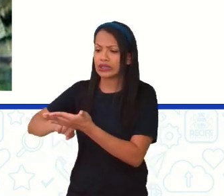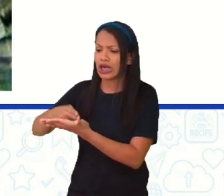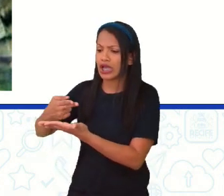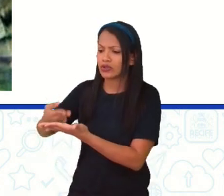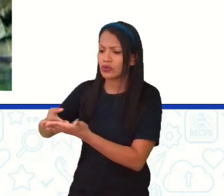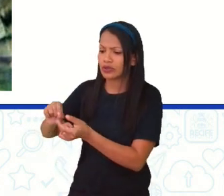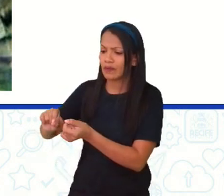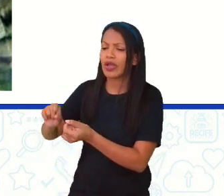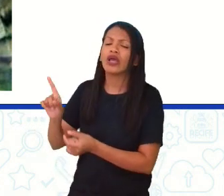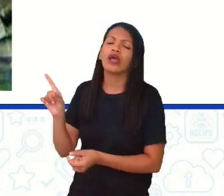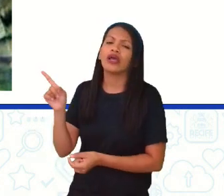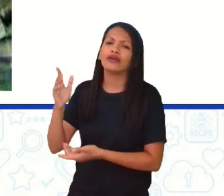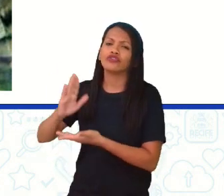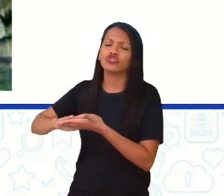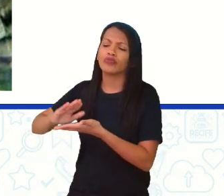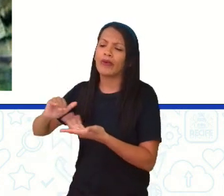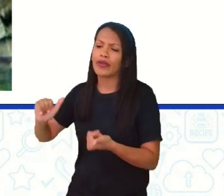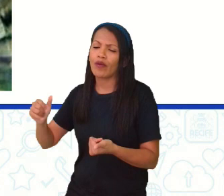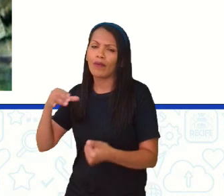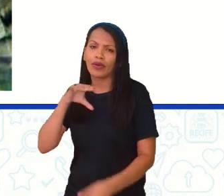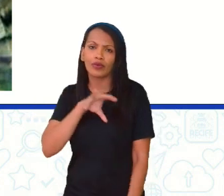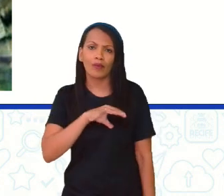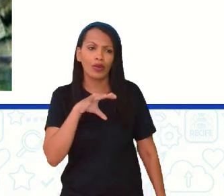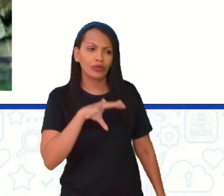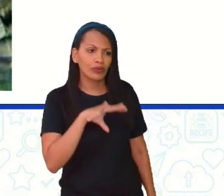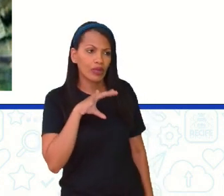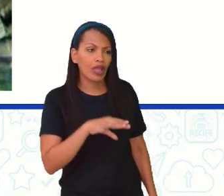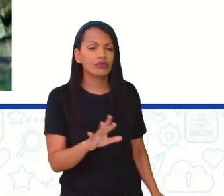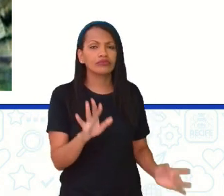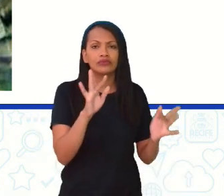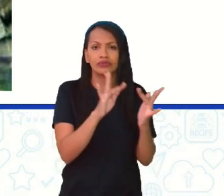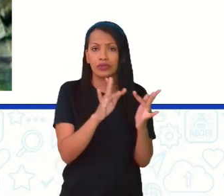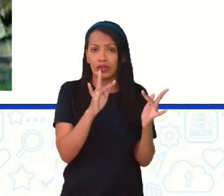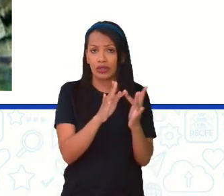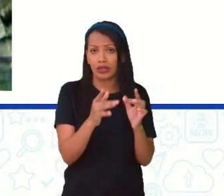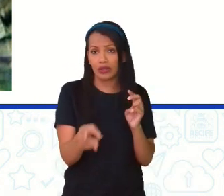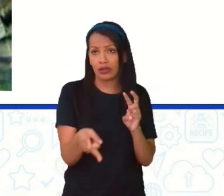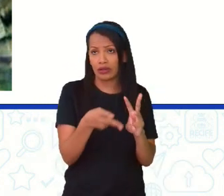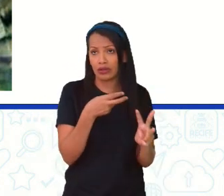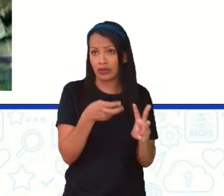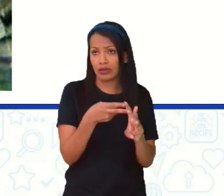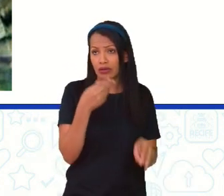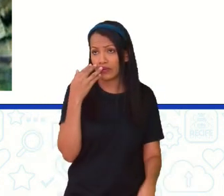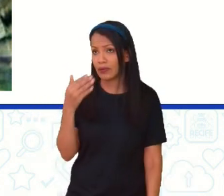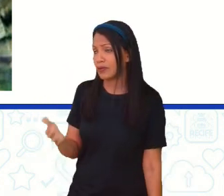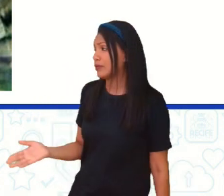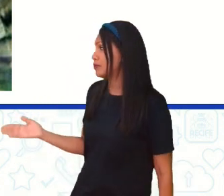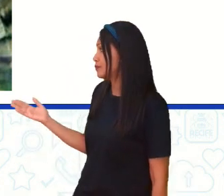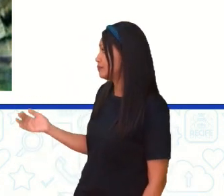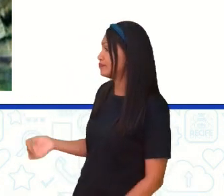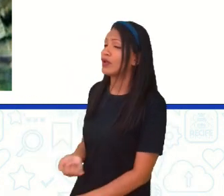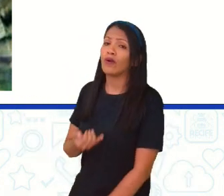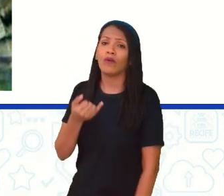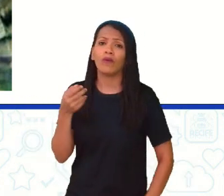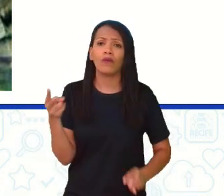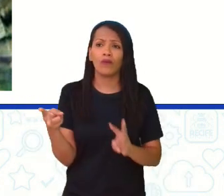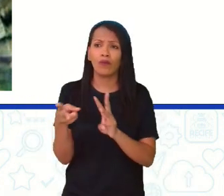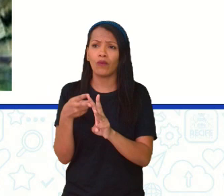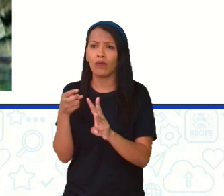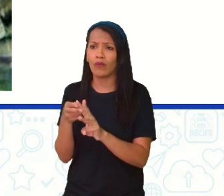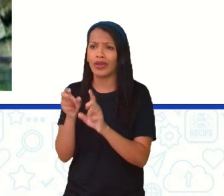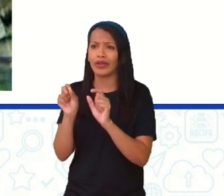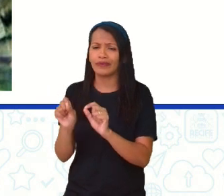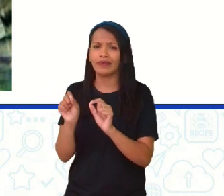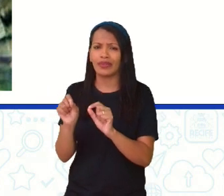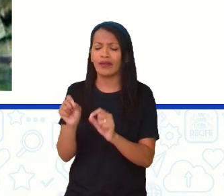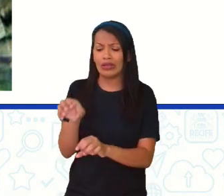português e espanhol, por isso vai facilitar o contato, né, dos indígenas. Tá aí, ó, um índio sendo catequizado, sendo batizado